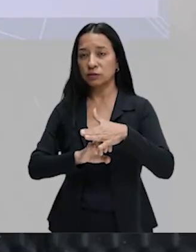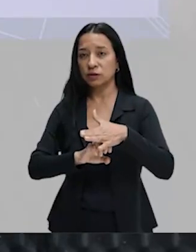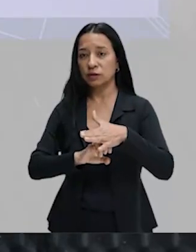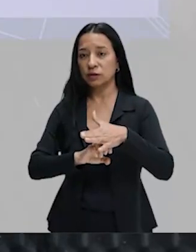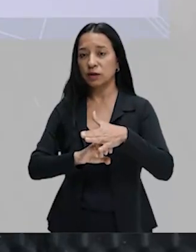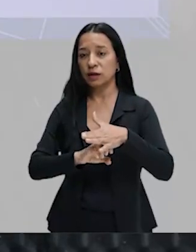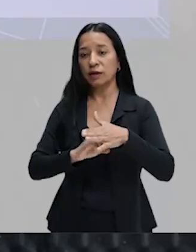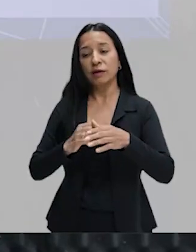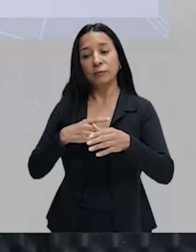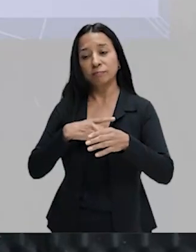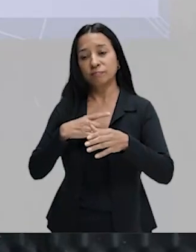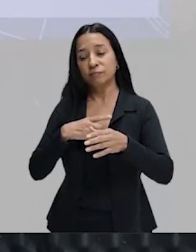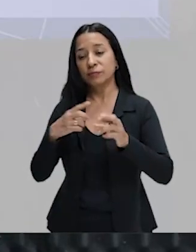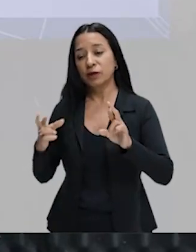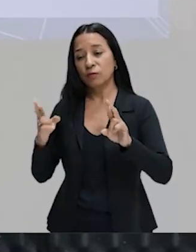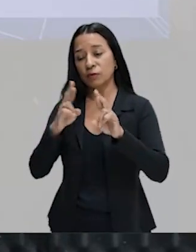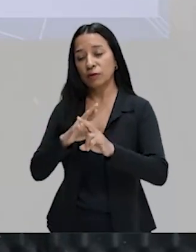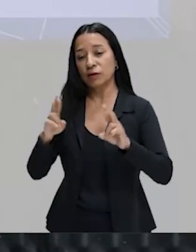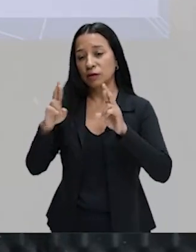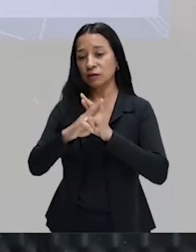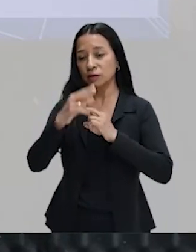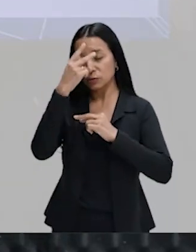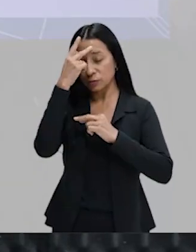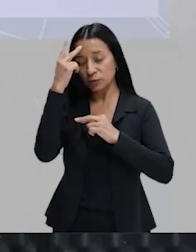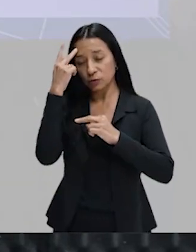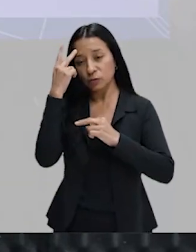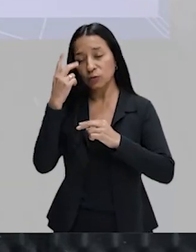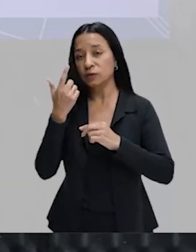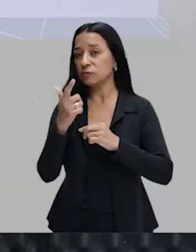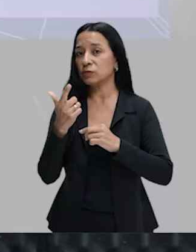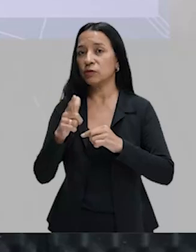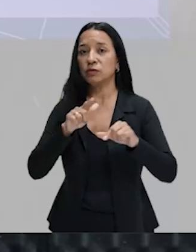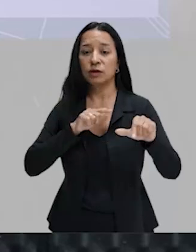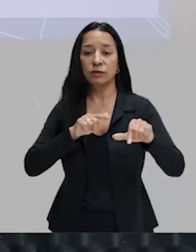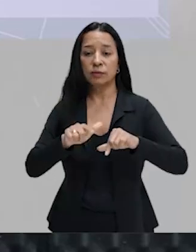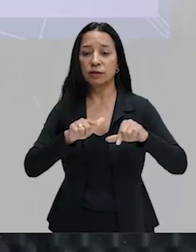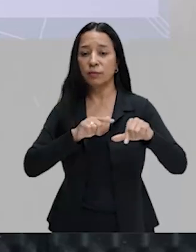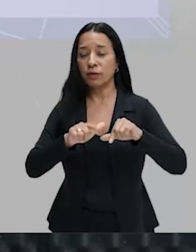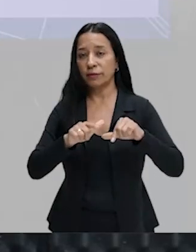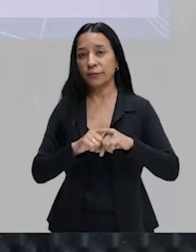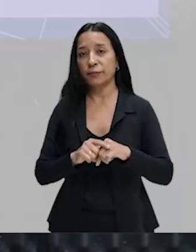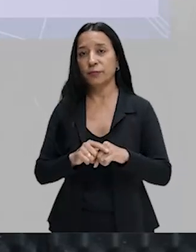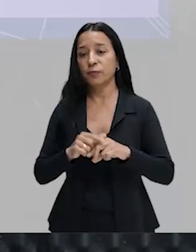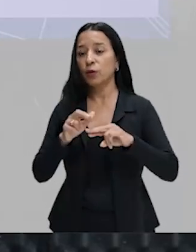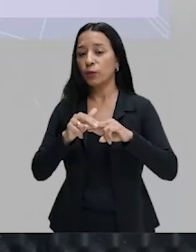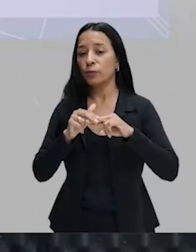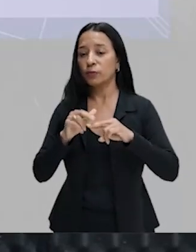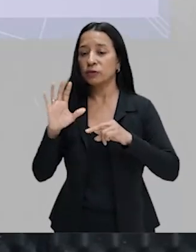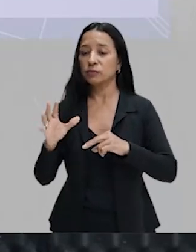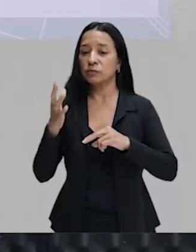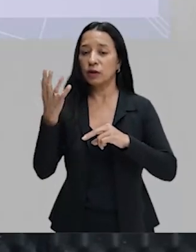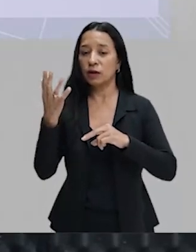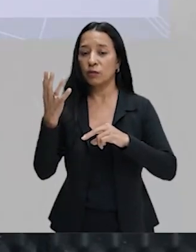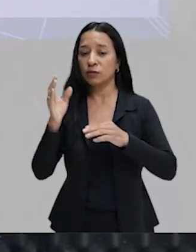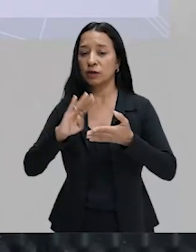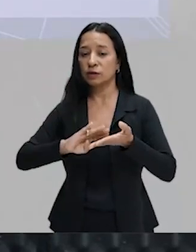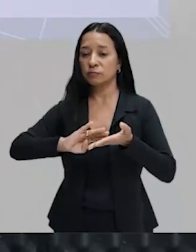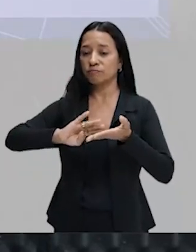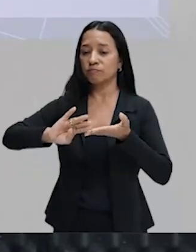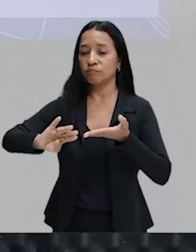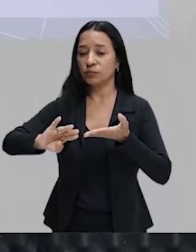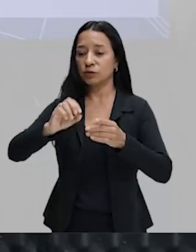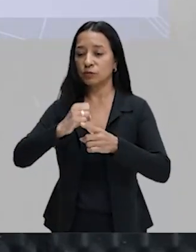gancho para esse conglomerado de pessoas que não têm de onde tirar o seu sustento. Aí, por isso, acontece a marginalização.